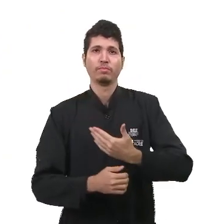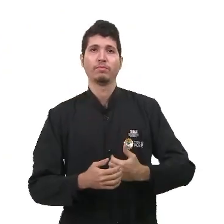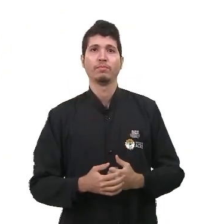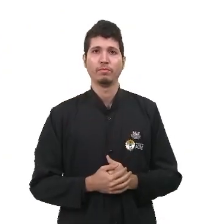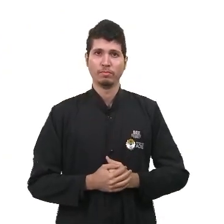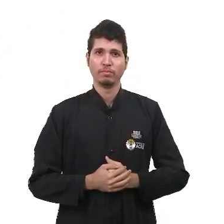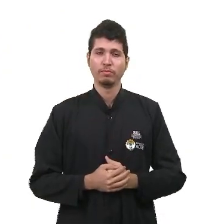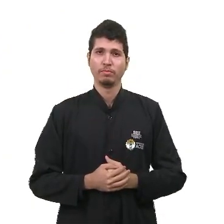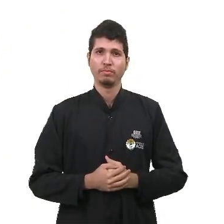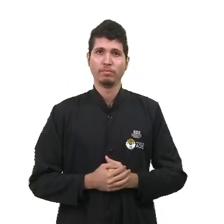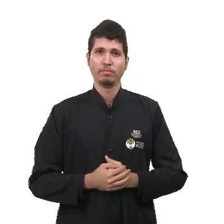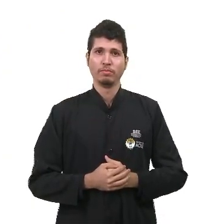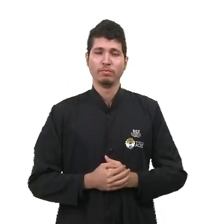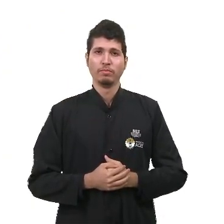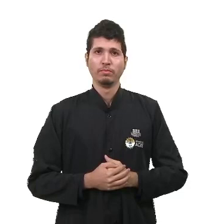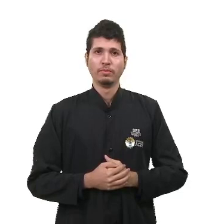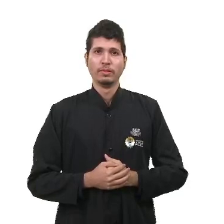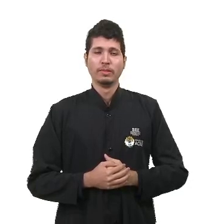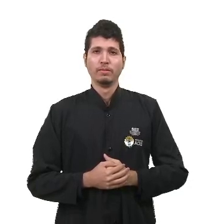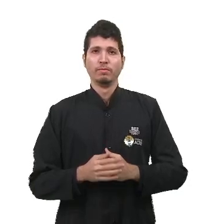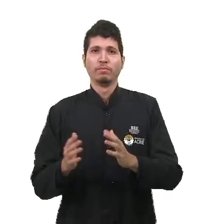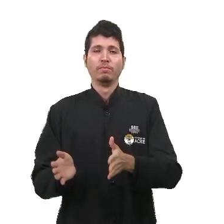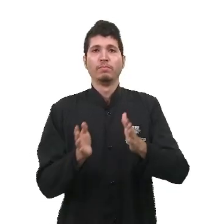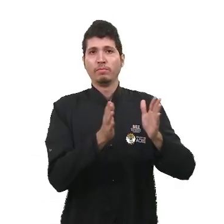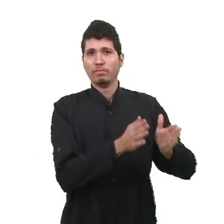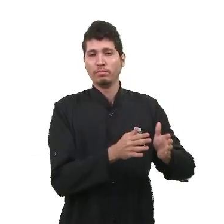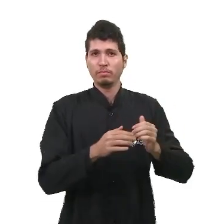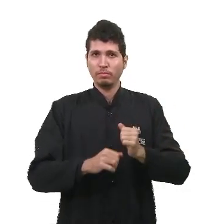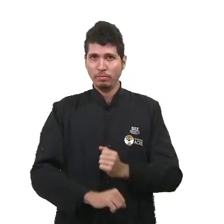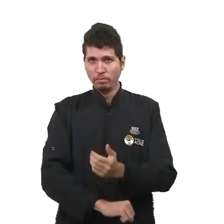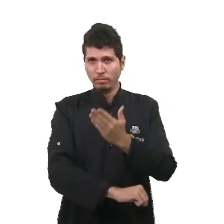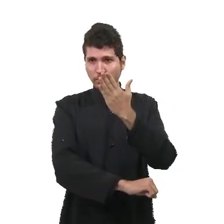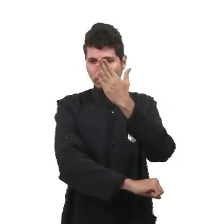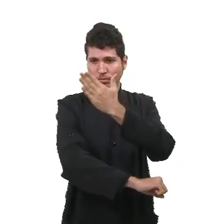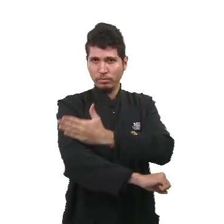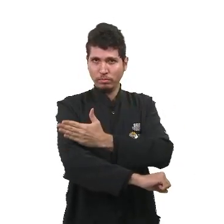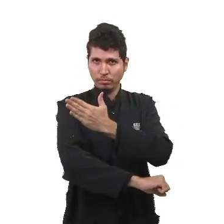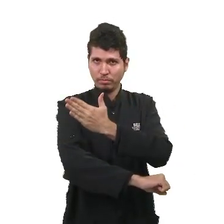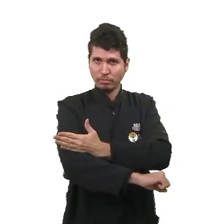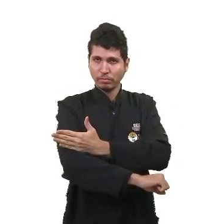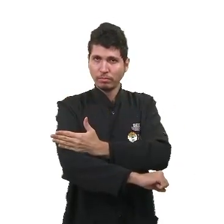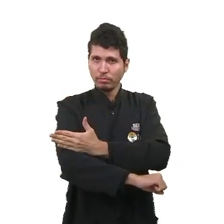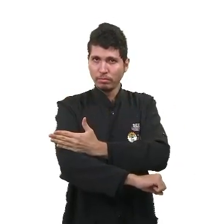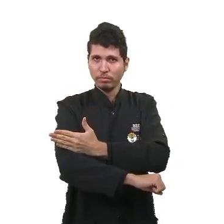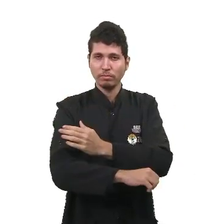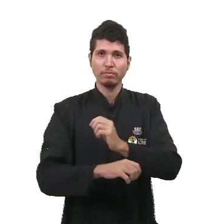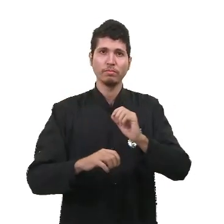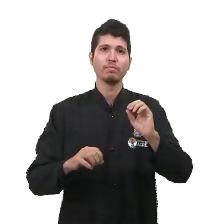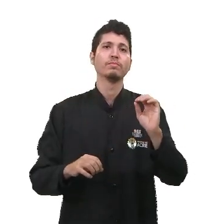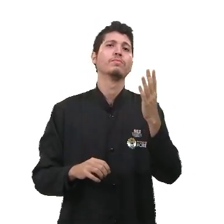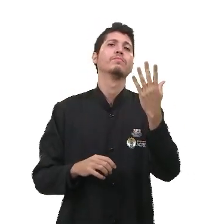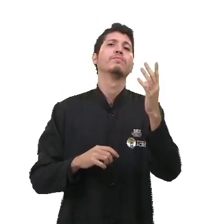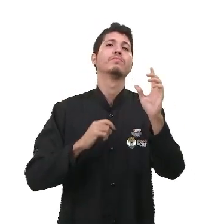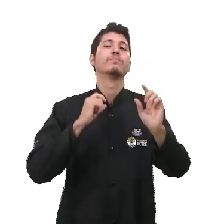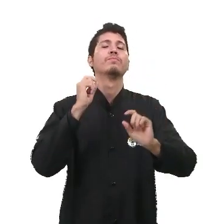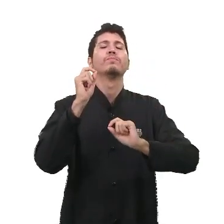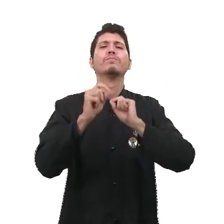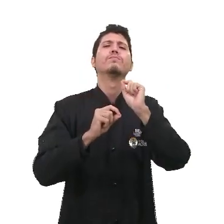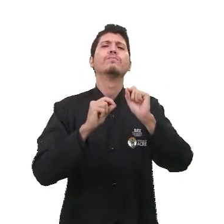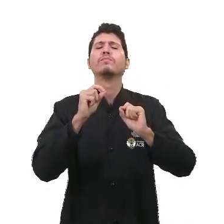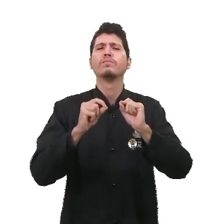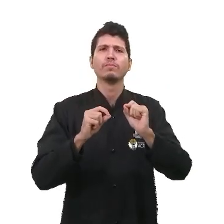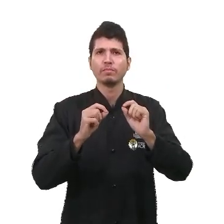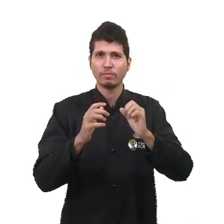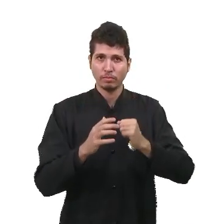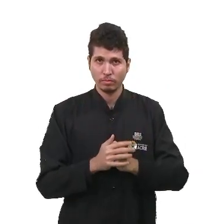do trabalho na antiguidade. Observem comigo a imagem. Na antiguidade, o trabalho humano não era